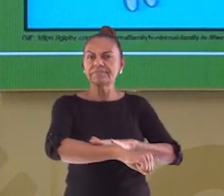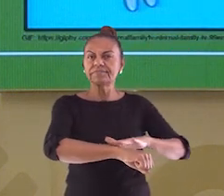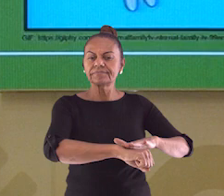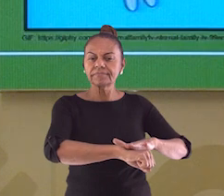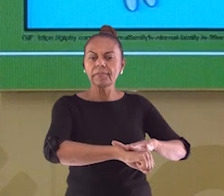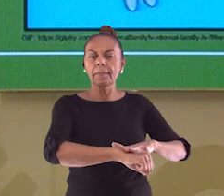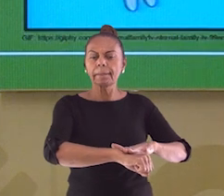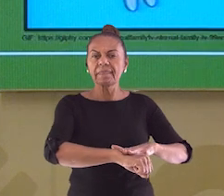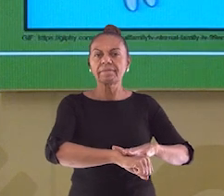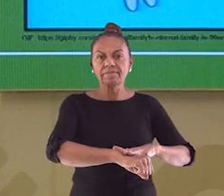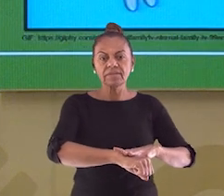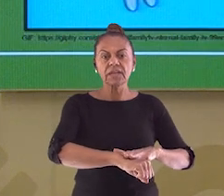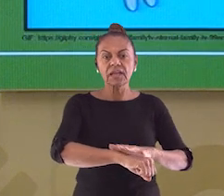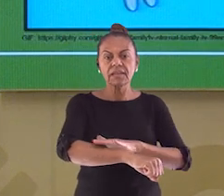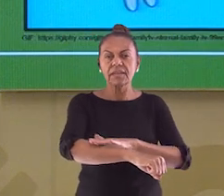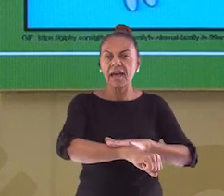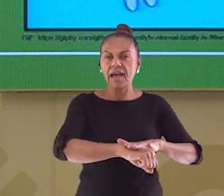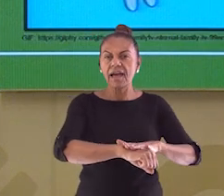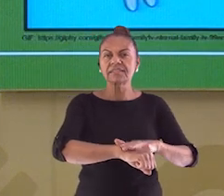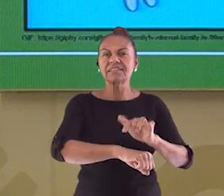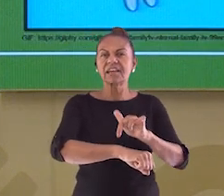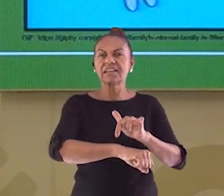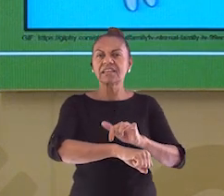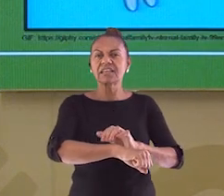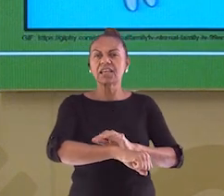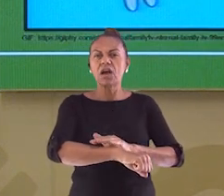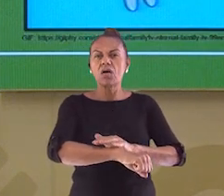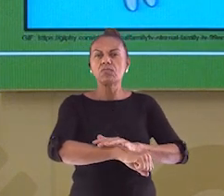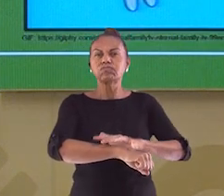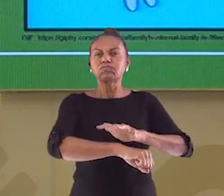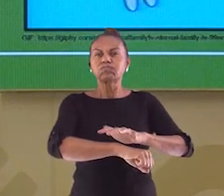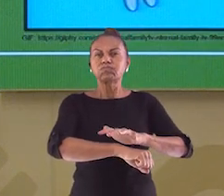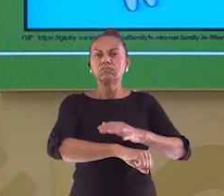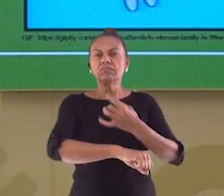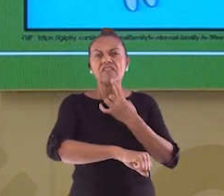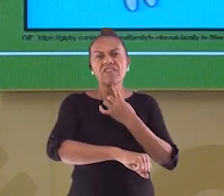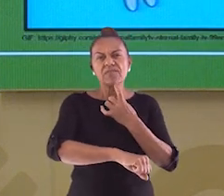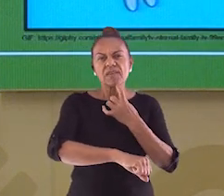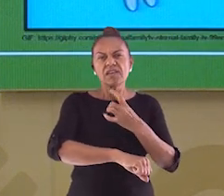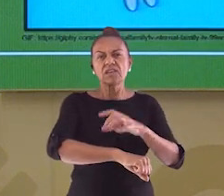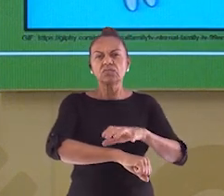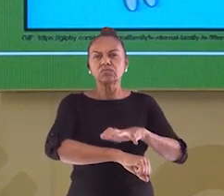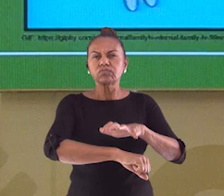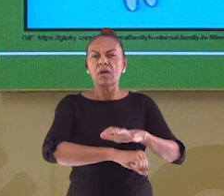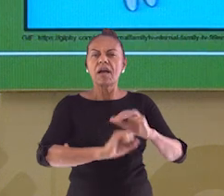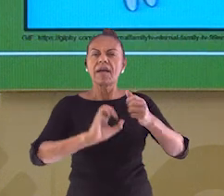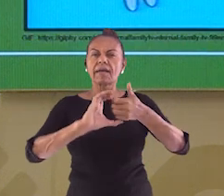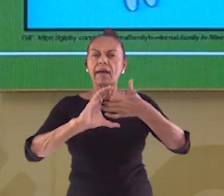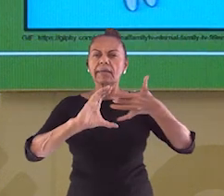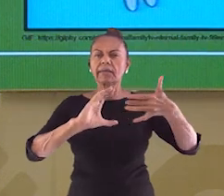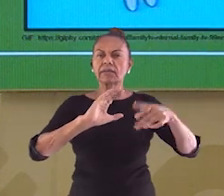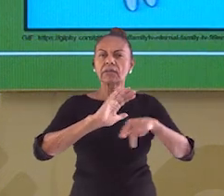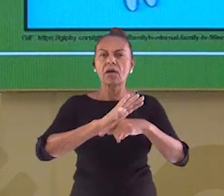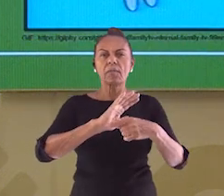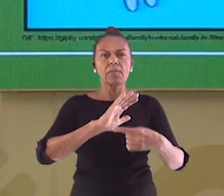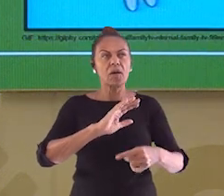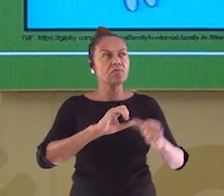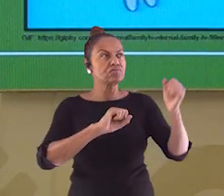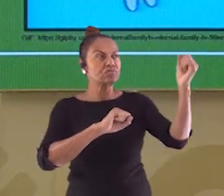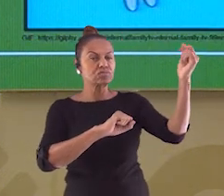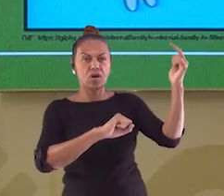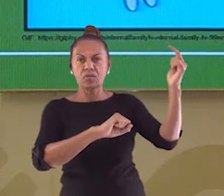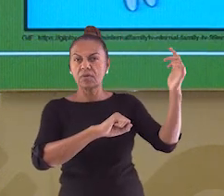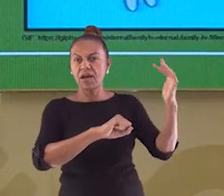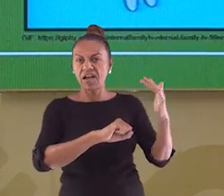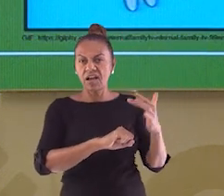camada libera substâncias que causam dor, o inchaço e a vermelhidão, que são características da queimadura